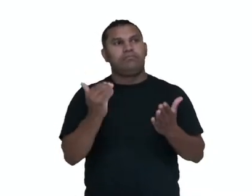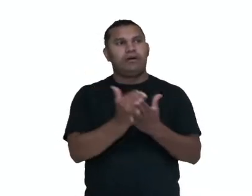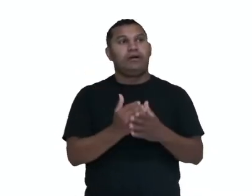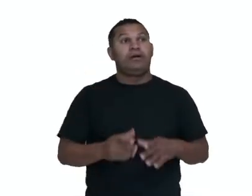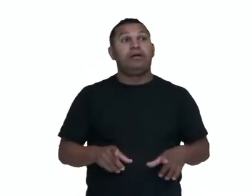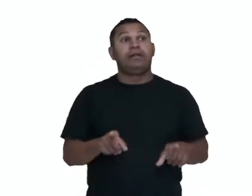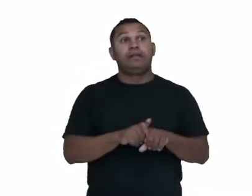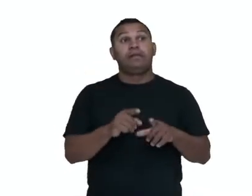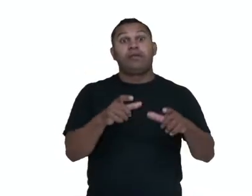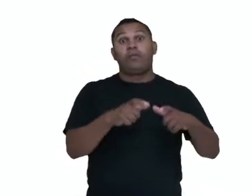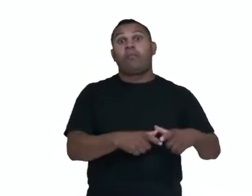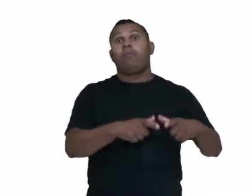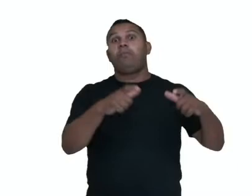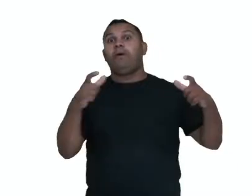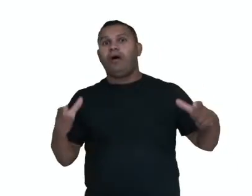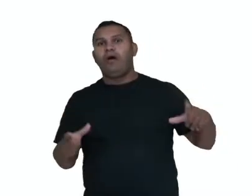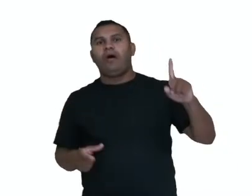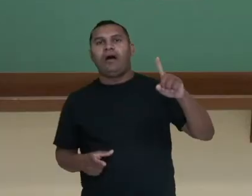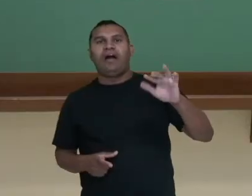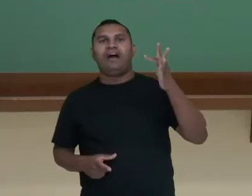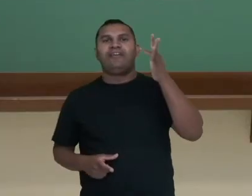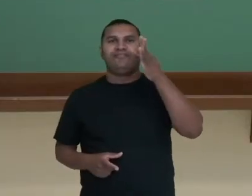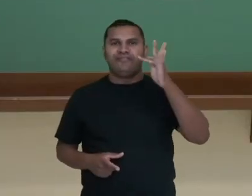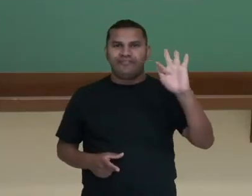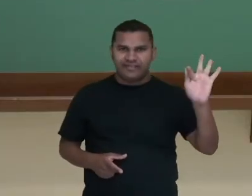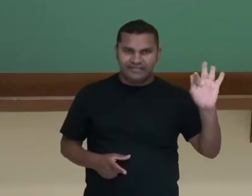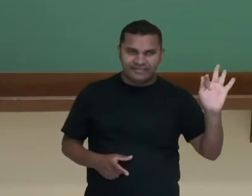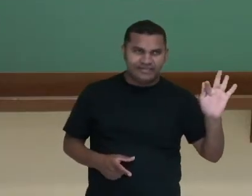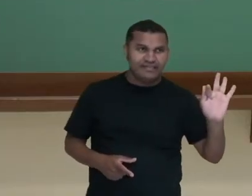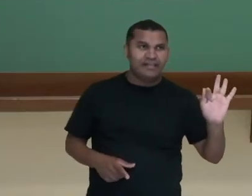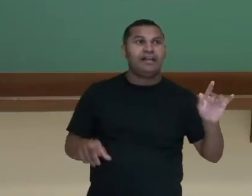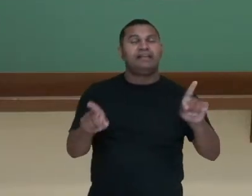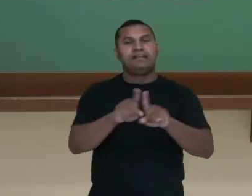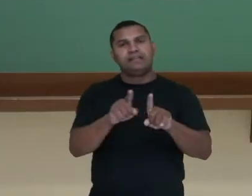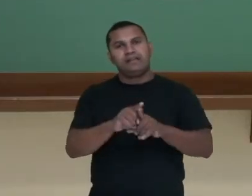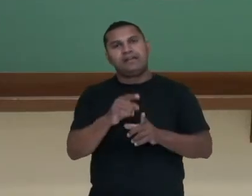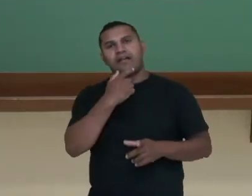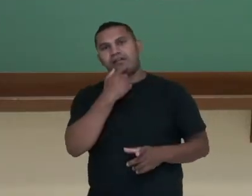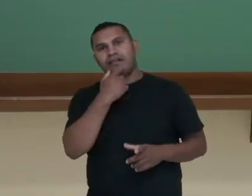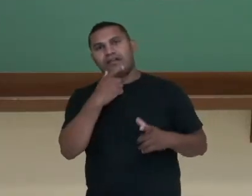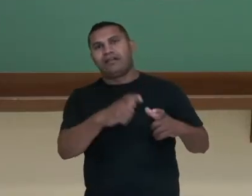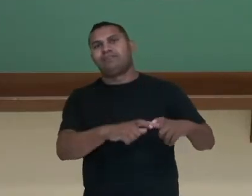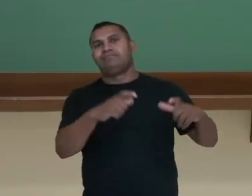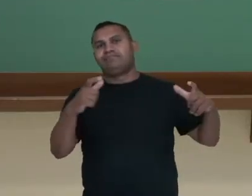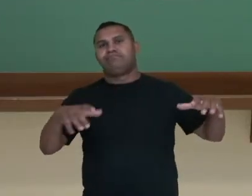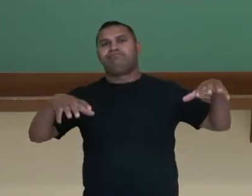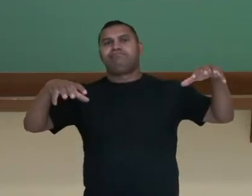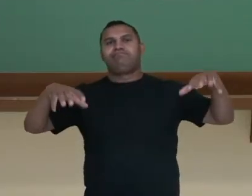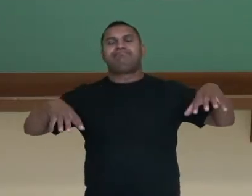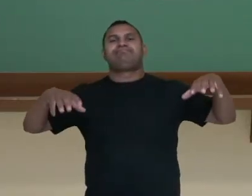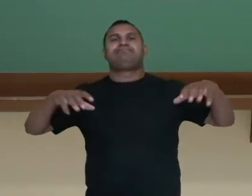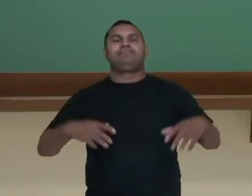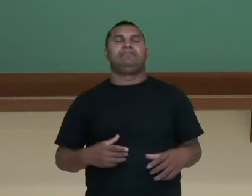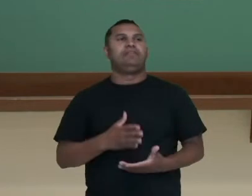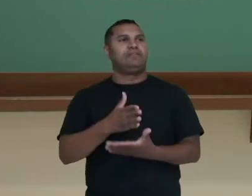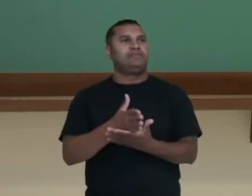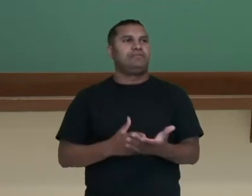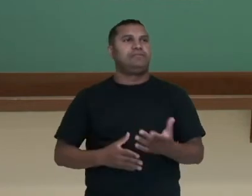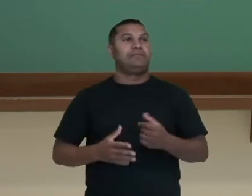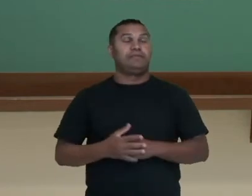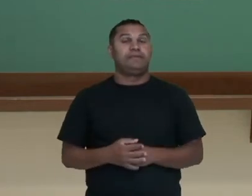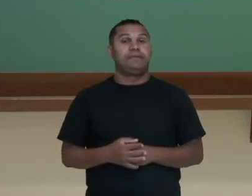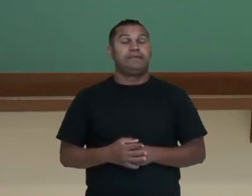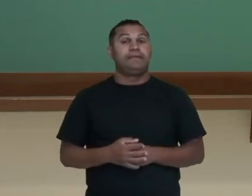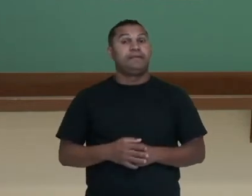dois maiores impérios dentro do continente africano. E aqui, pessoal, a chegada dos portugueses na África.